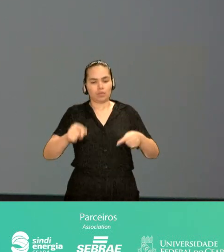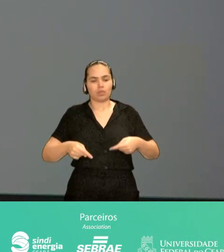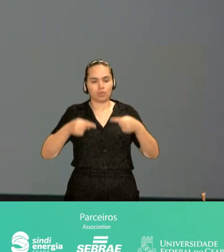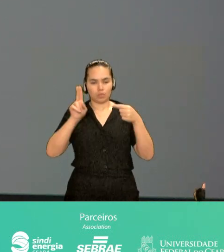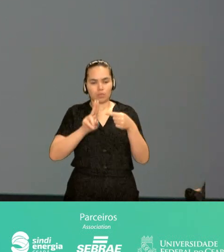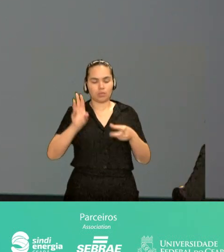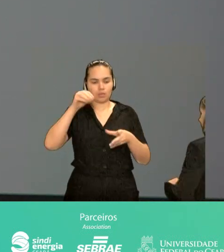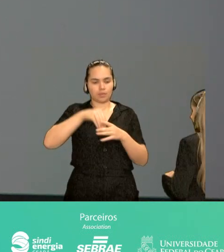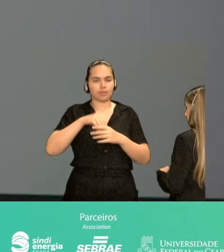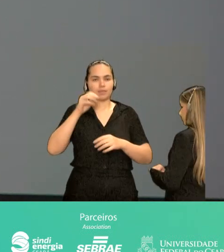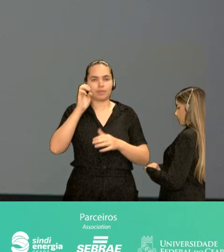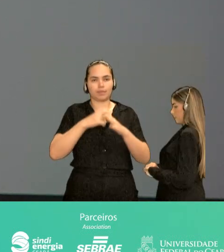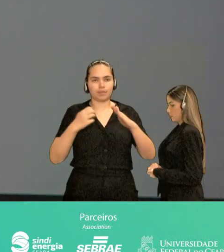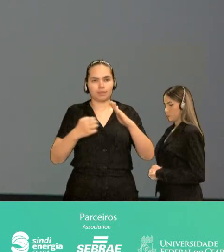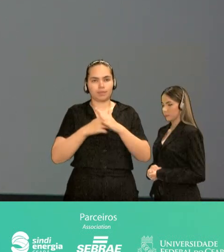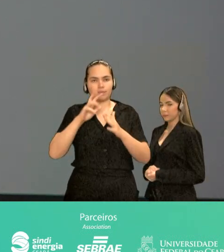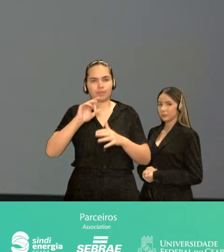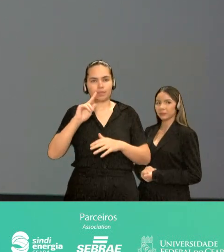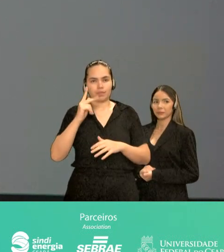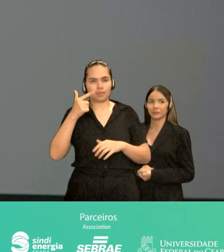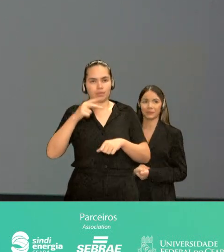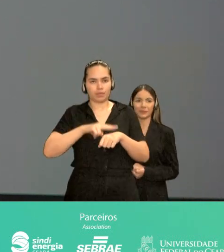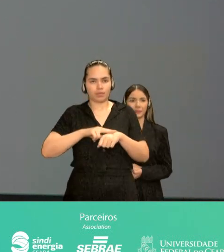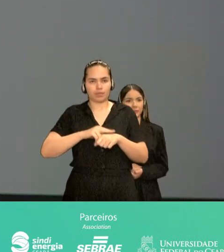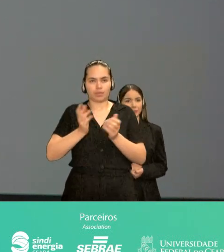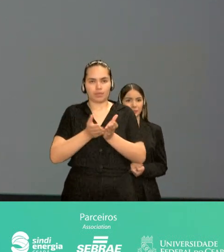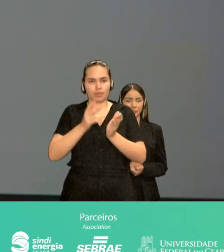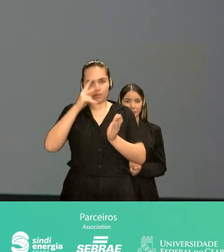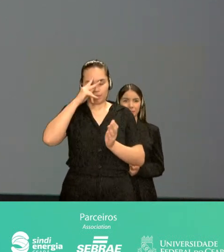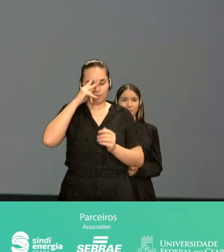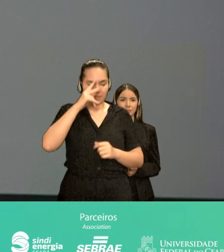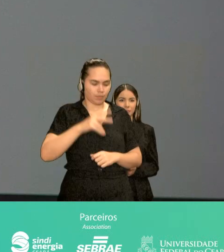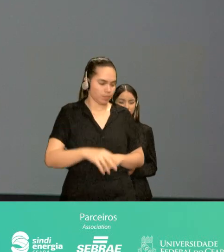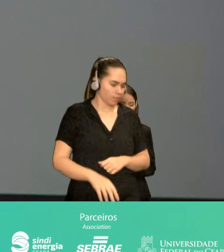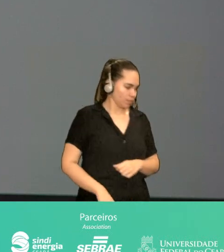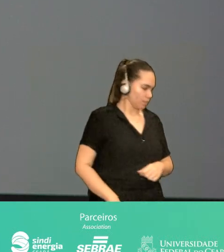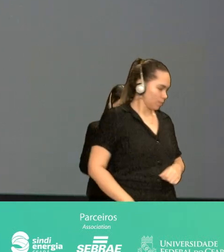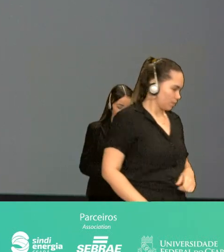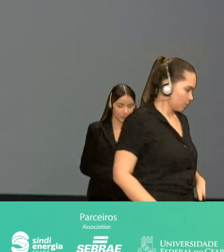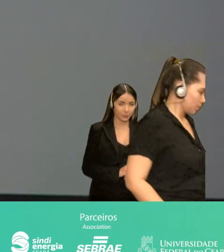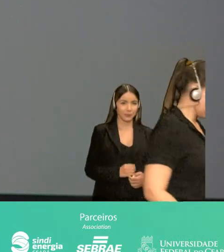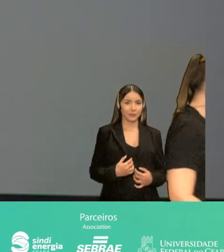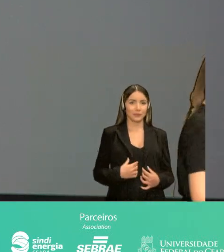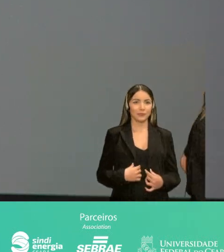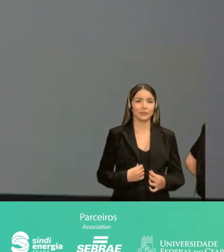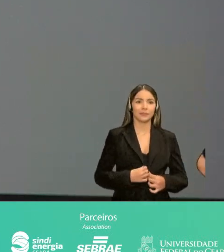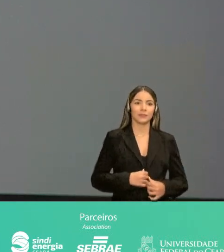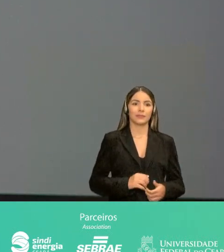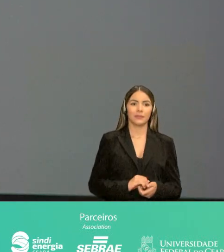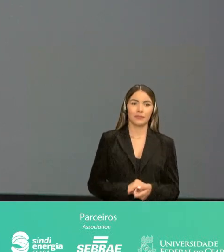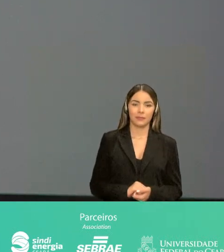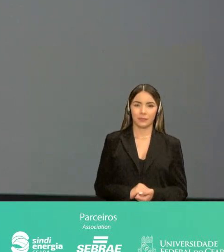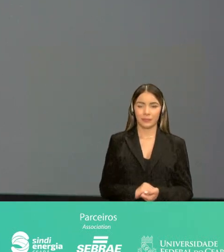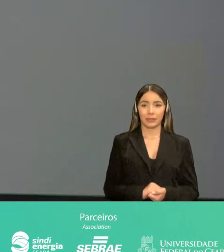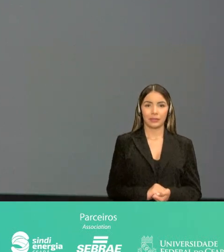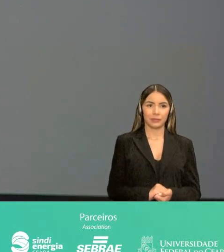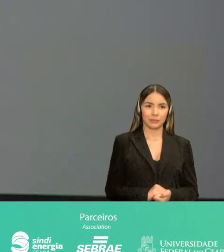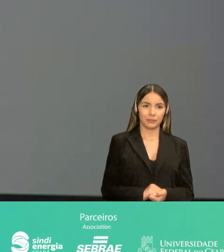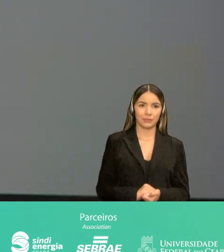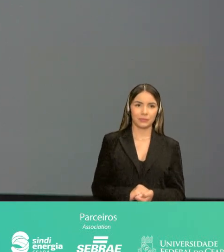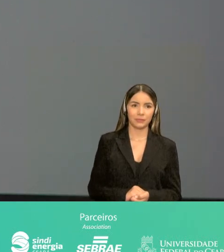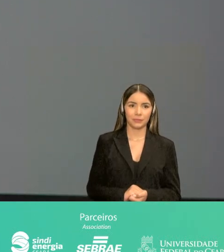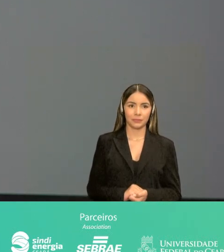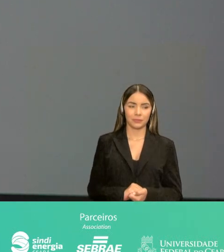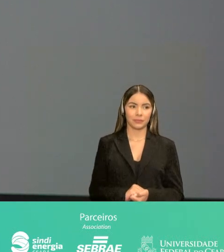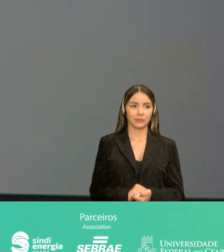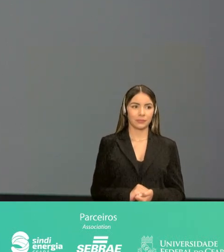companies empresas que vão produzir hidrogênio verde no PCM. to E existe essa provide water possibilidade to também da PSAM, água and we have this desalinizada. possibility Luiz, você to quer fazer suas provide